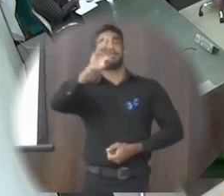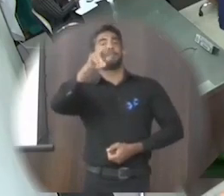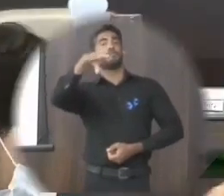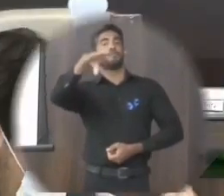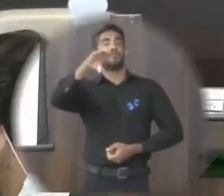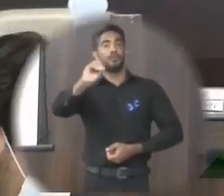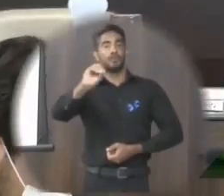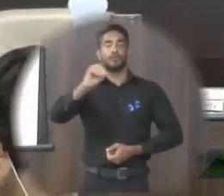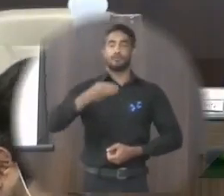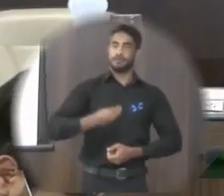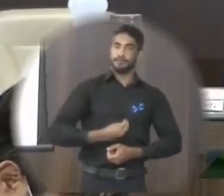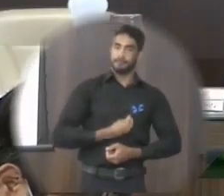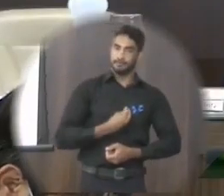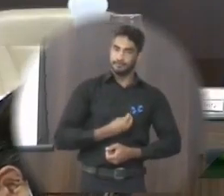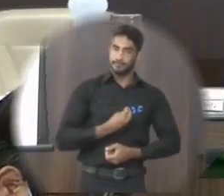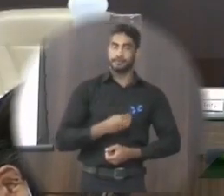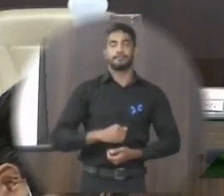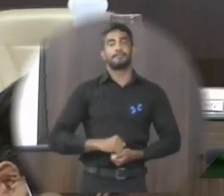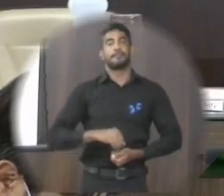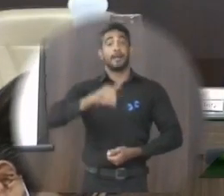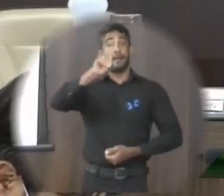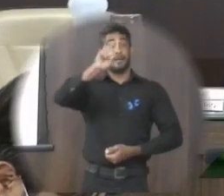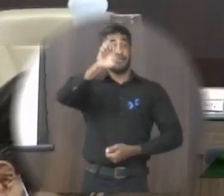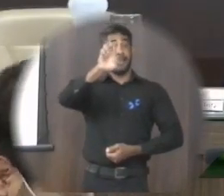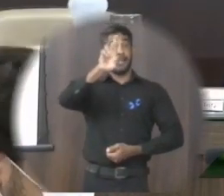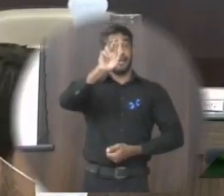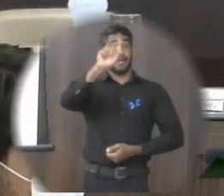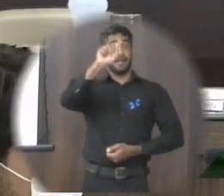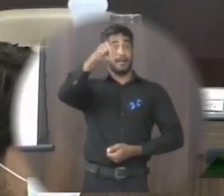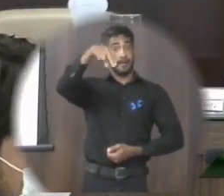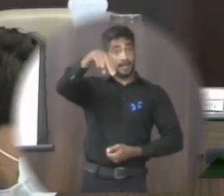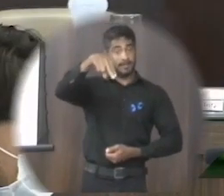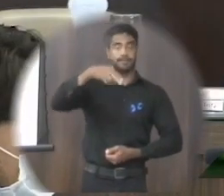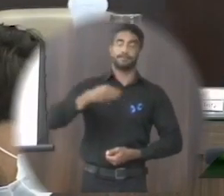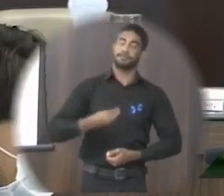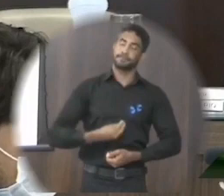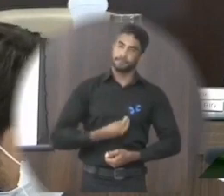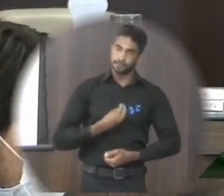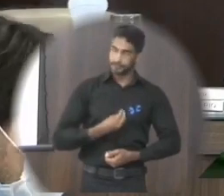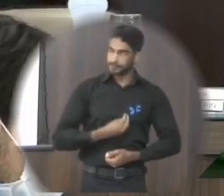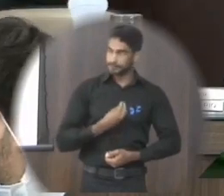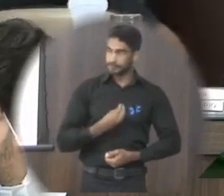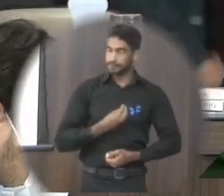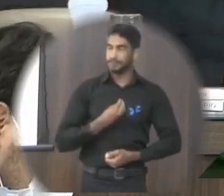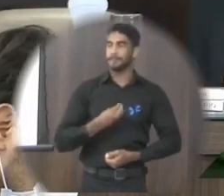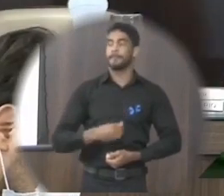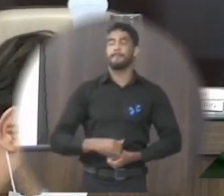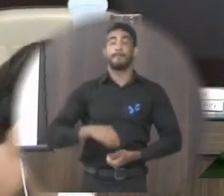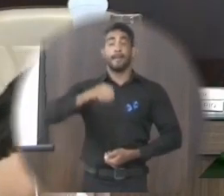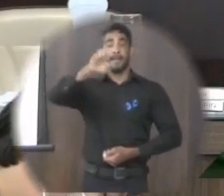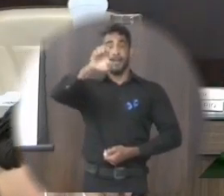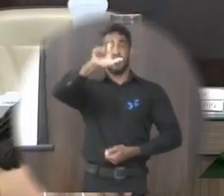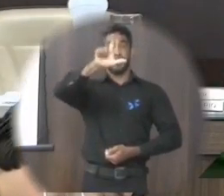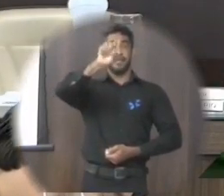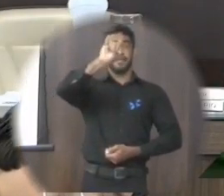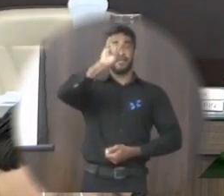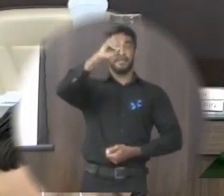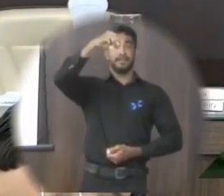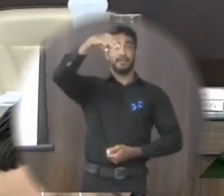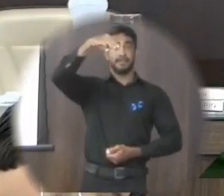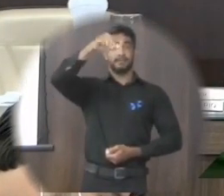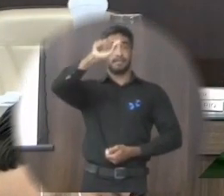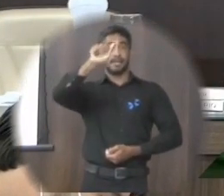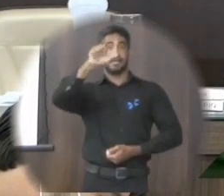Oliveira Mendes. Presente. Derlan Miranda dos Reis. Presente. Elismácio Borges